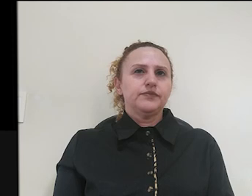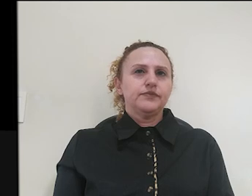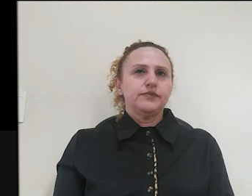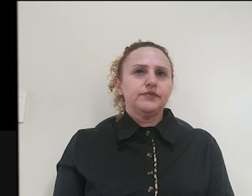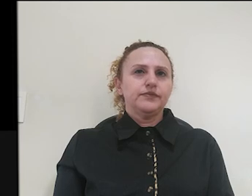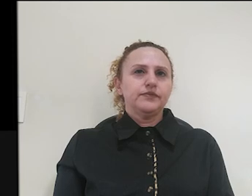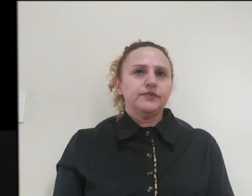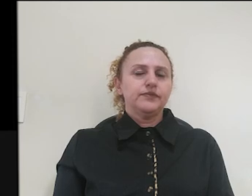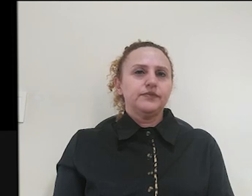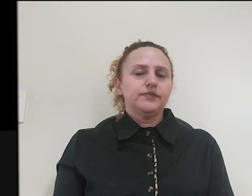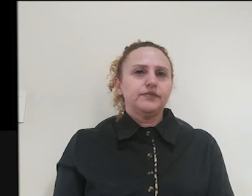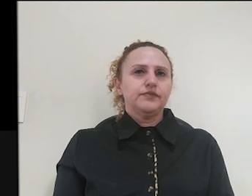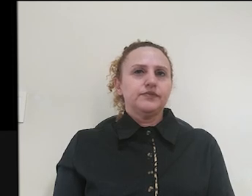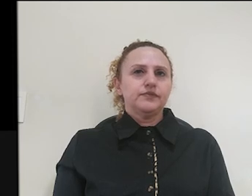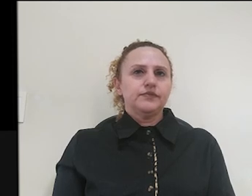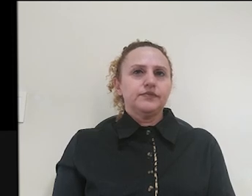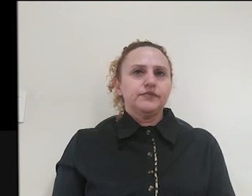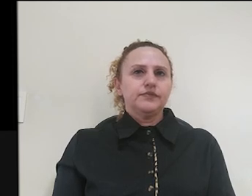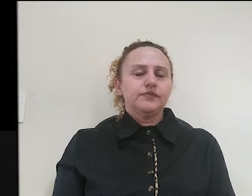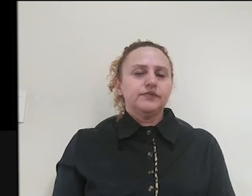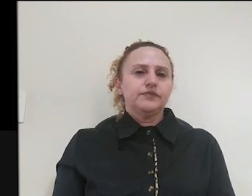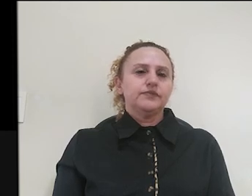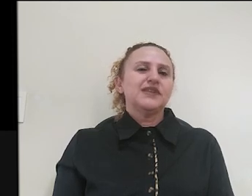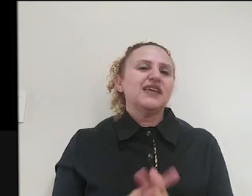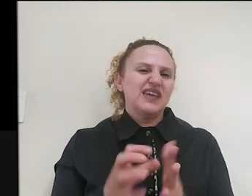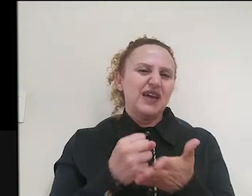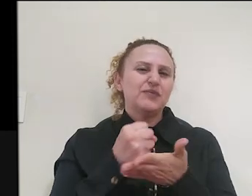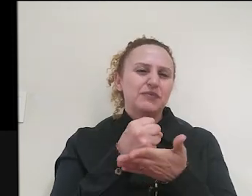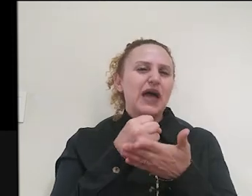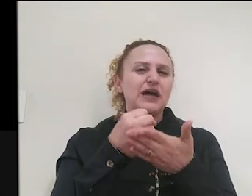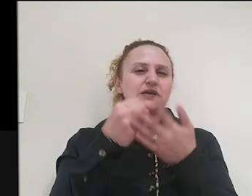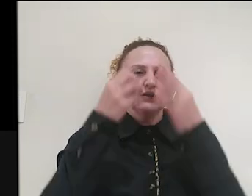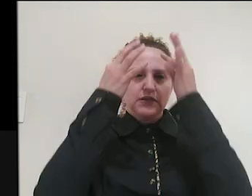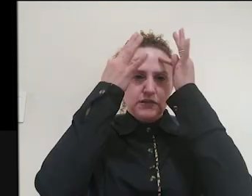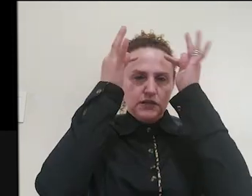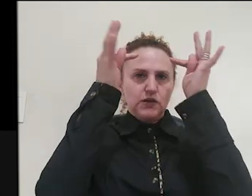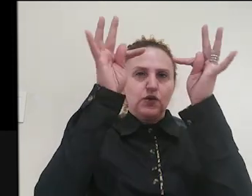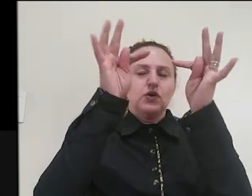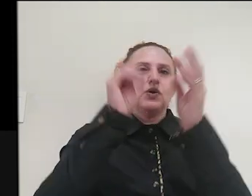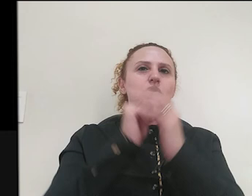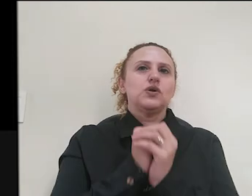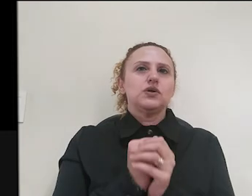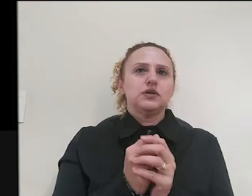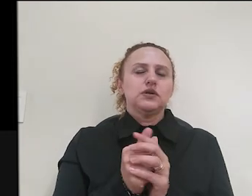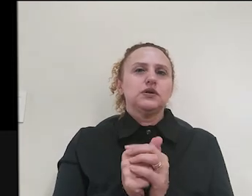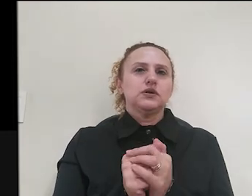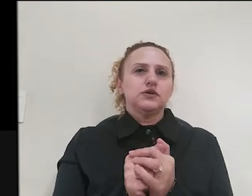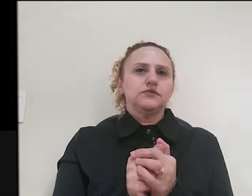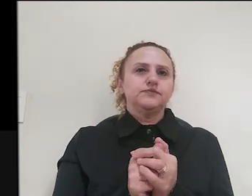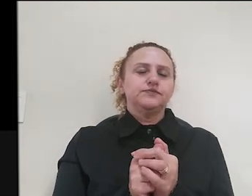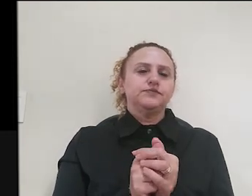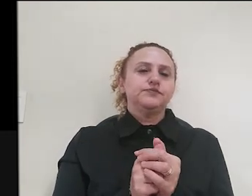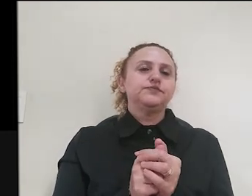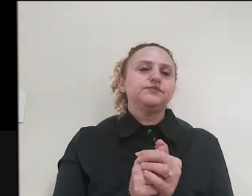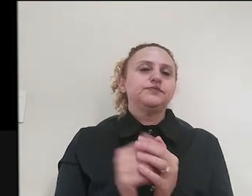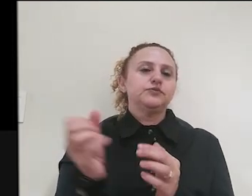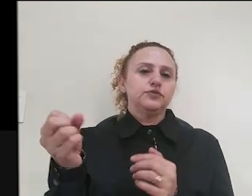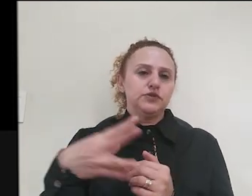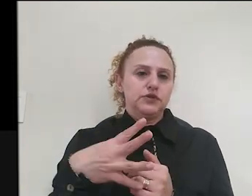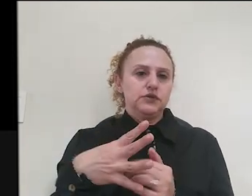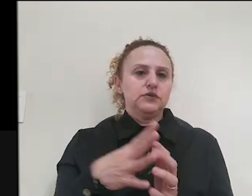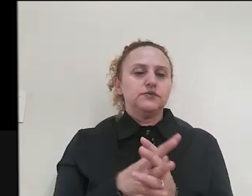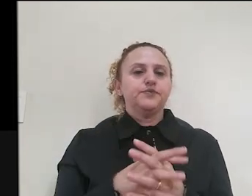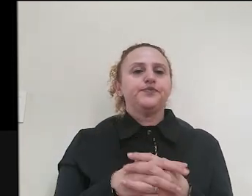da relatividade do Einstein, a teoria psicanalítica de Freud, a filosofia de Nietzsche e a teoria econômica de